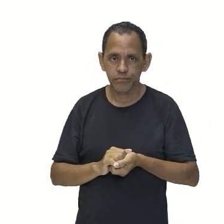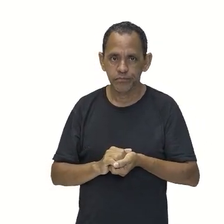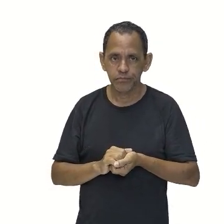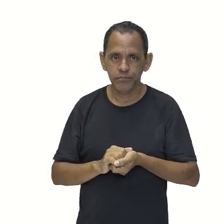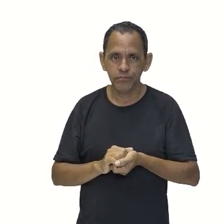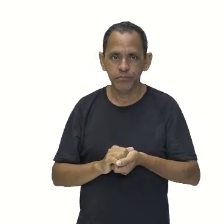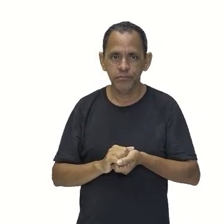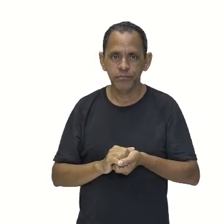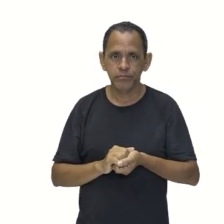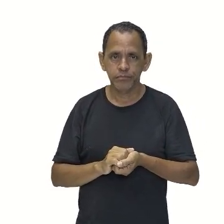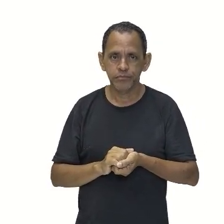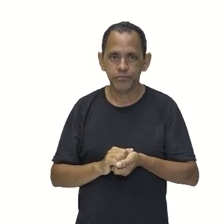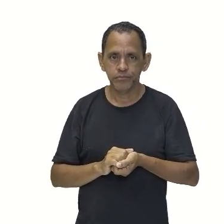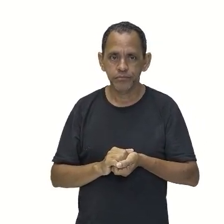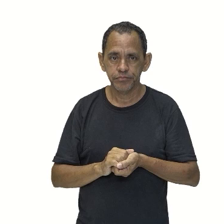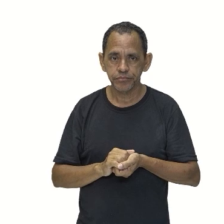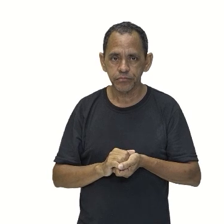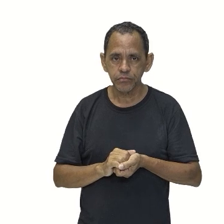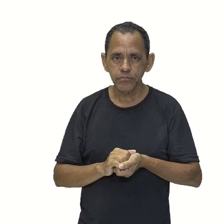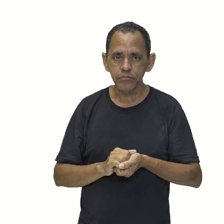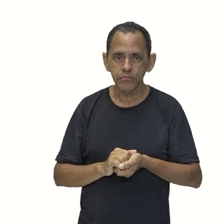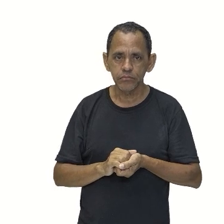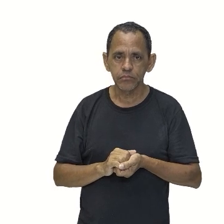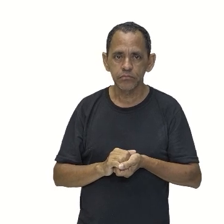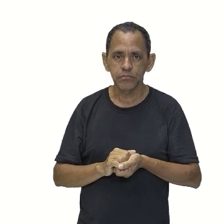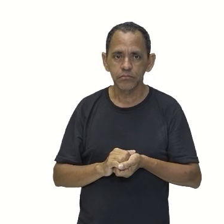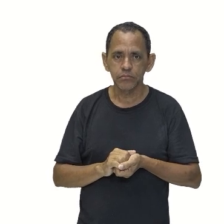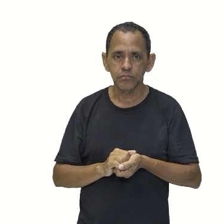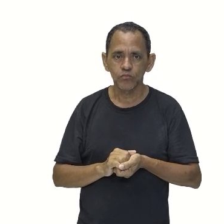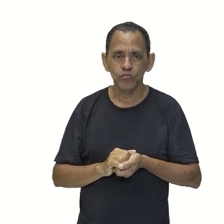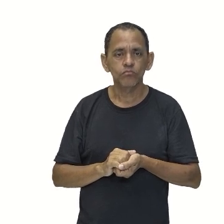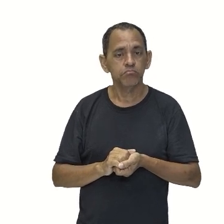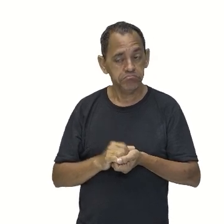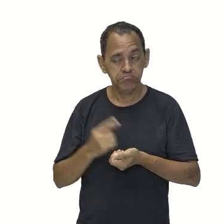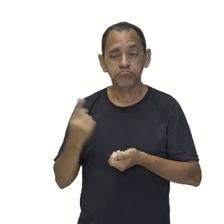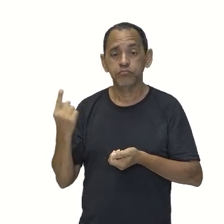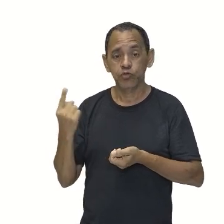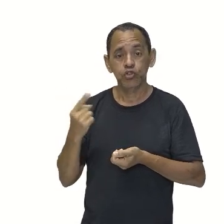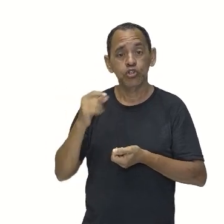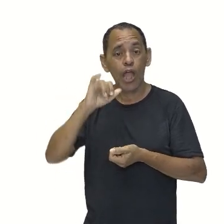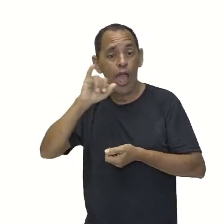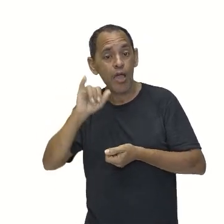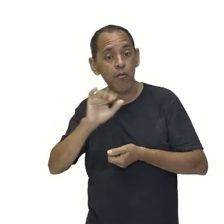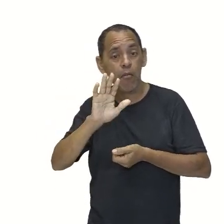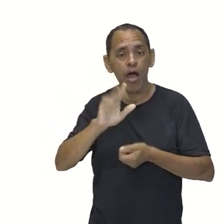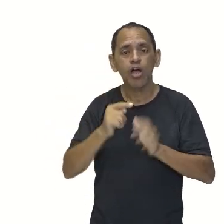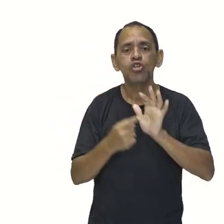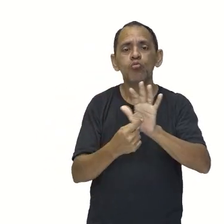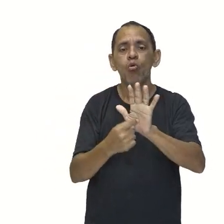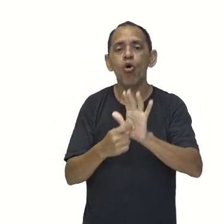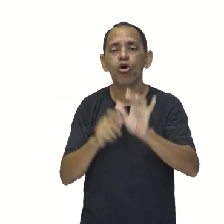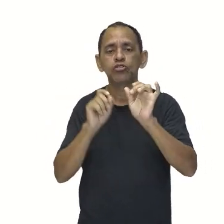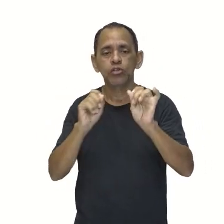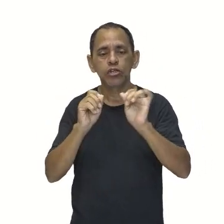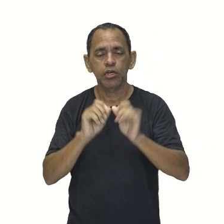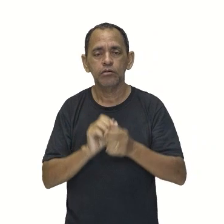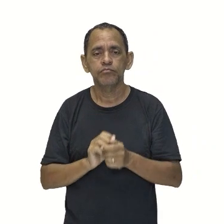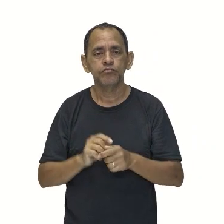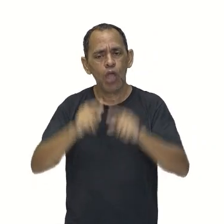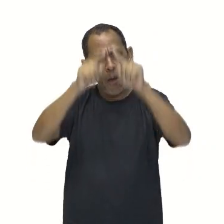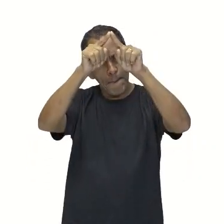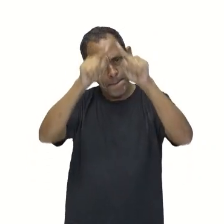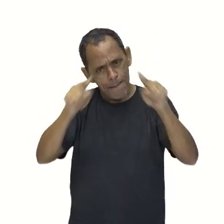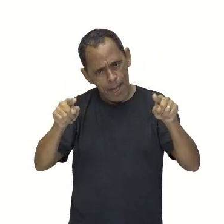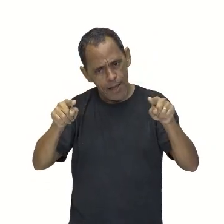seguinte situação. Está aqui o meu triângulozinho, certo? Eu tenho a altura desse